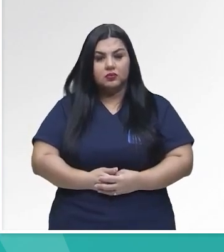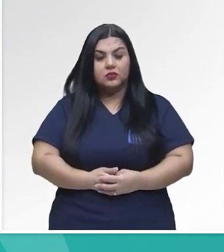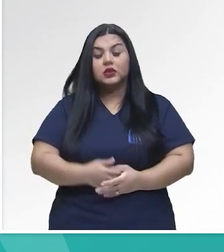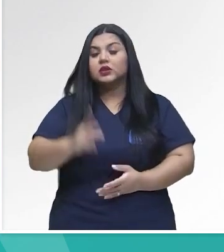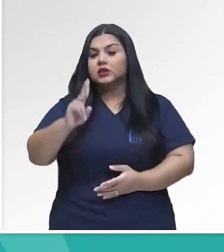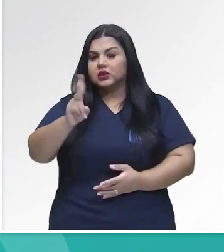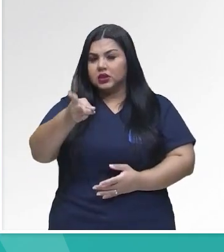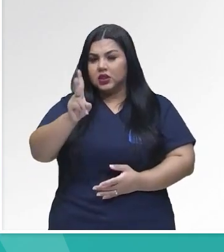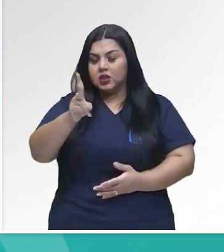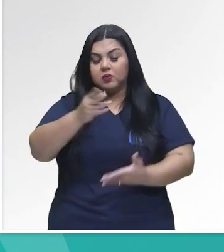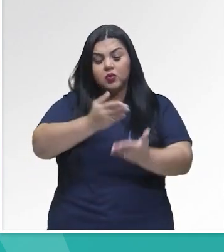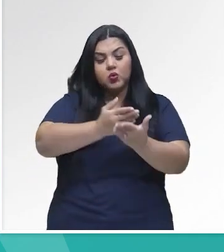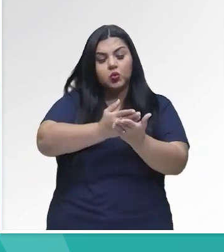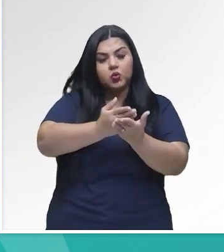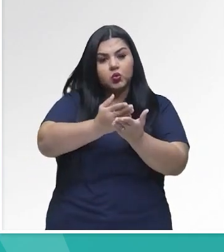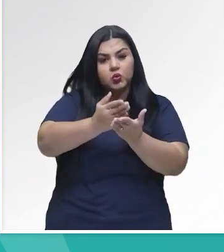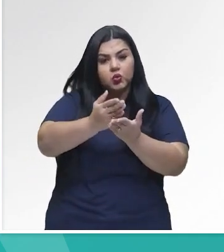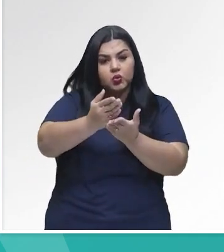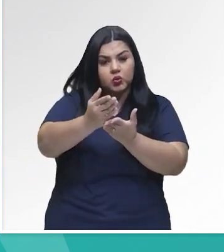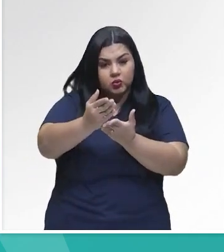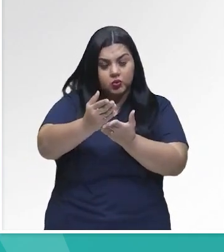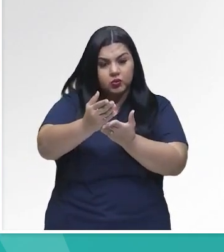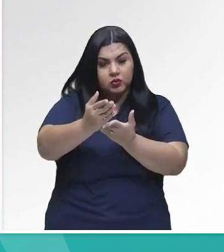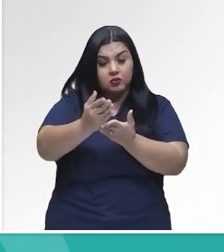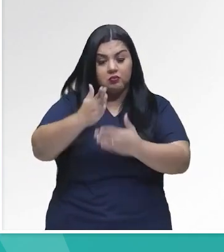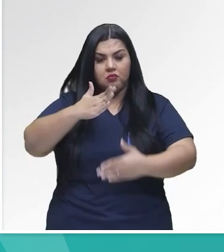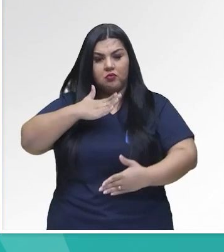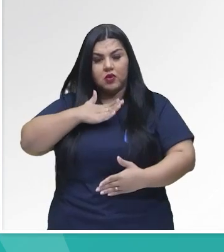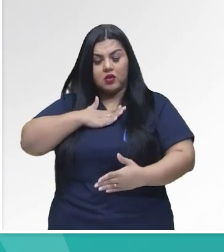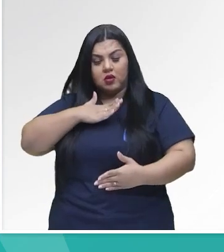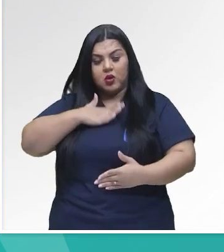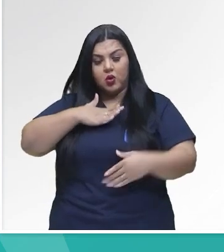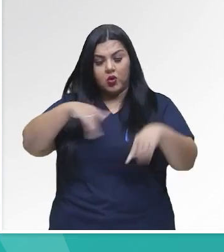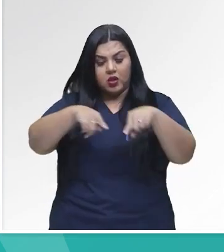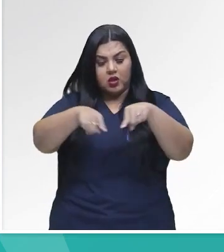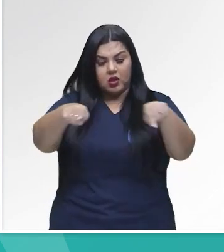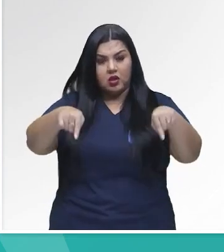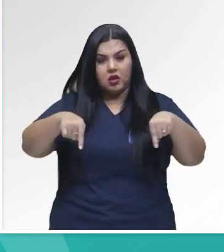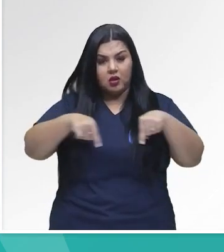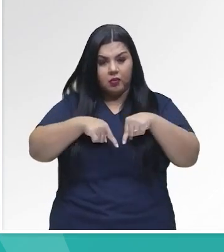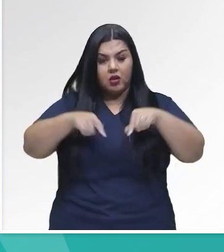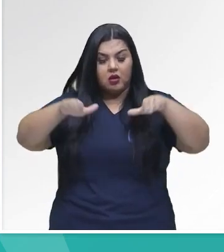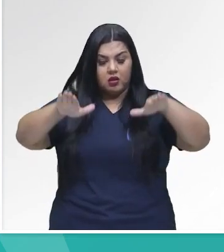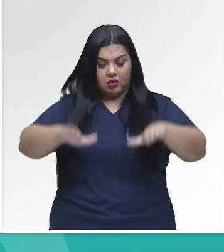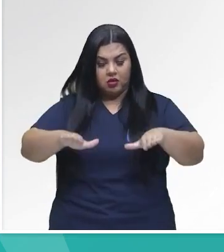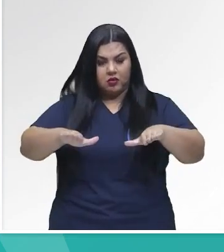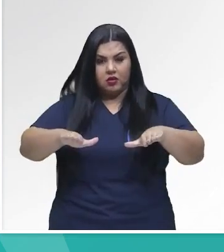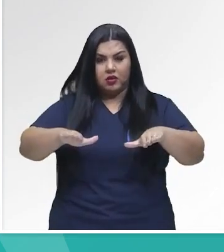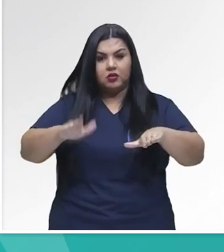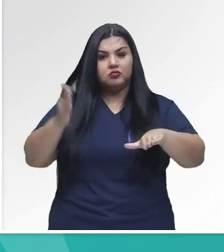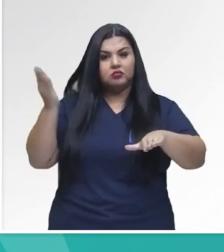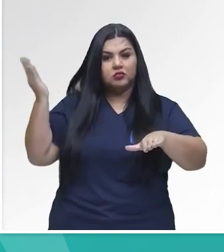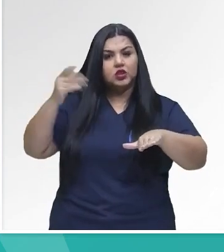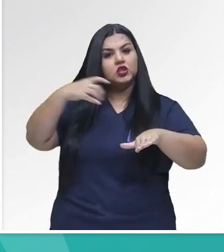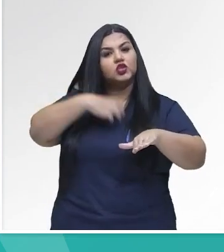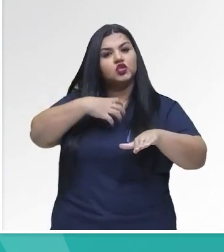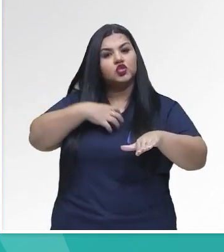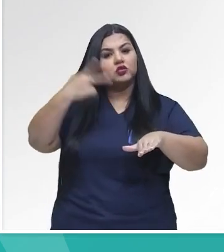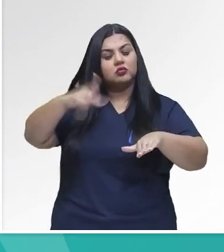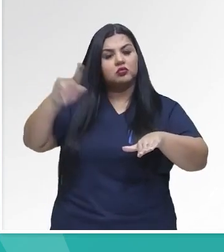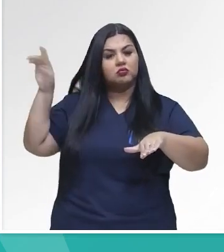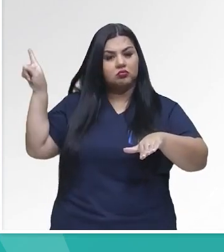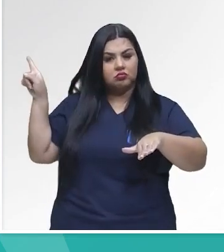sempre para iniciar a partida, o meu tabuleiro ele tem que estar posicionado dessa maneira,